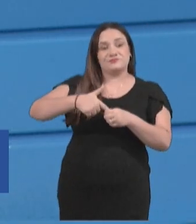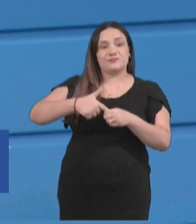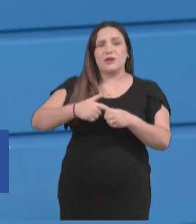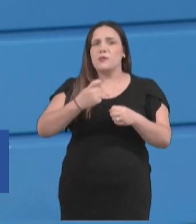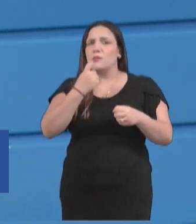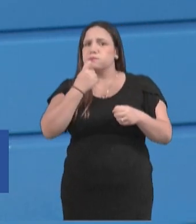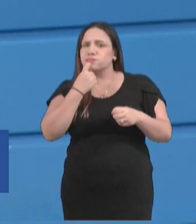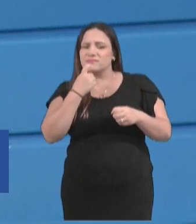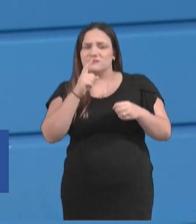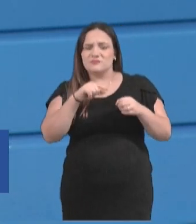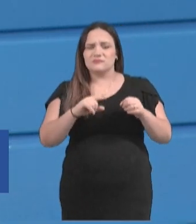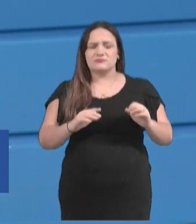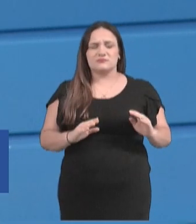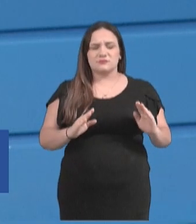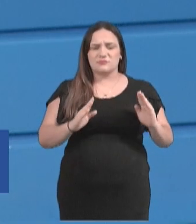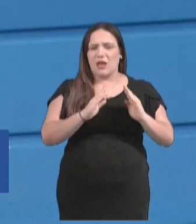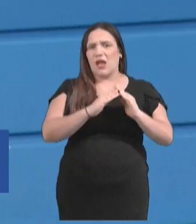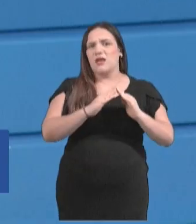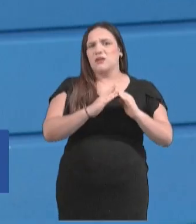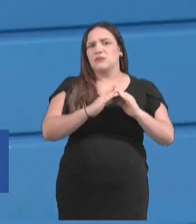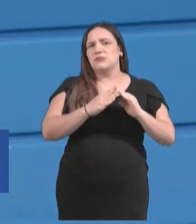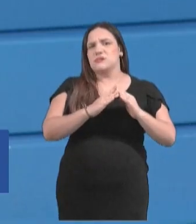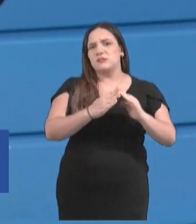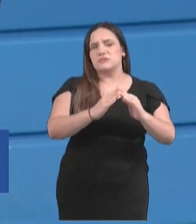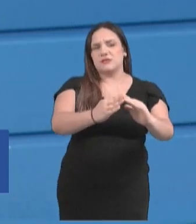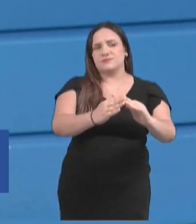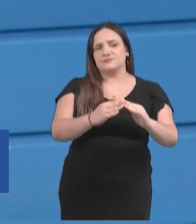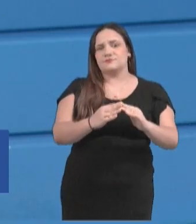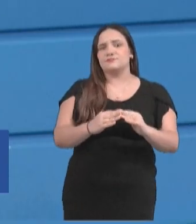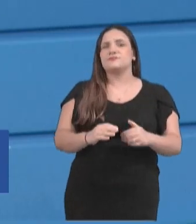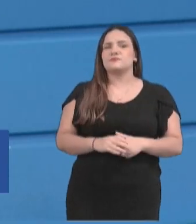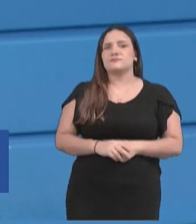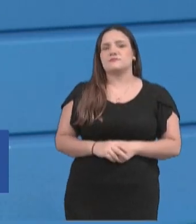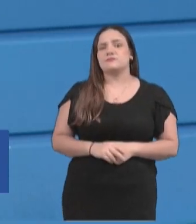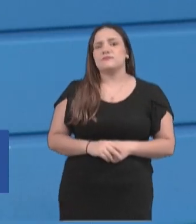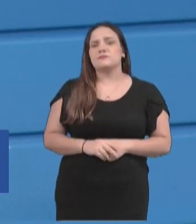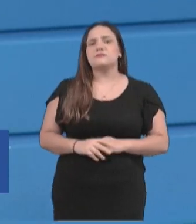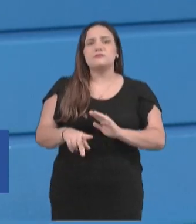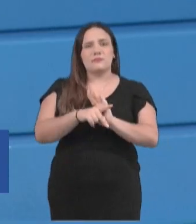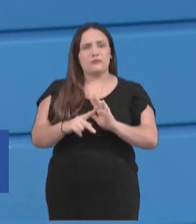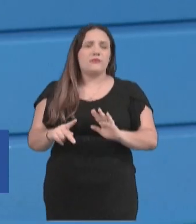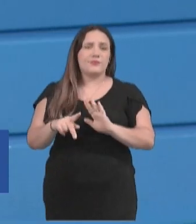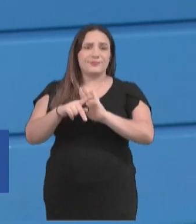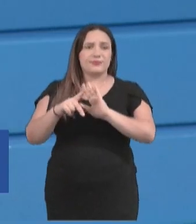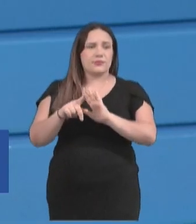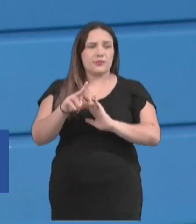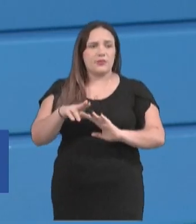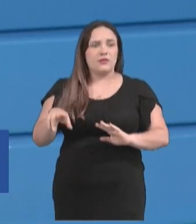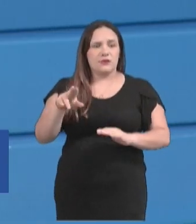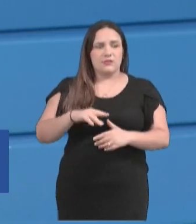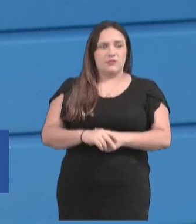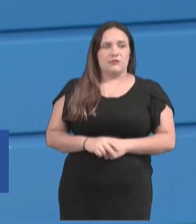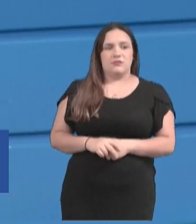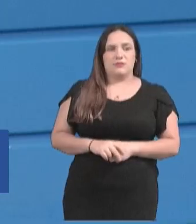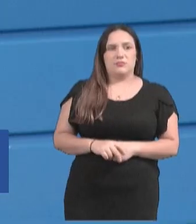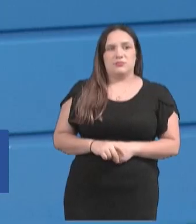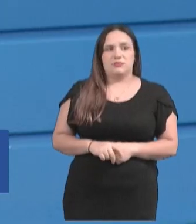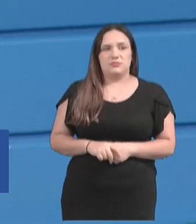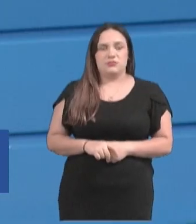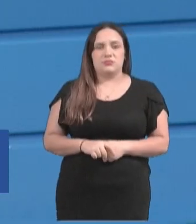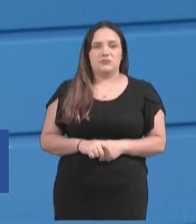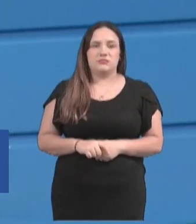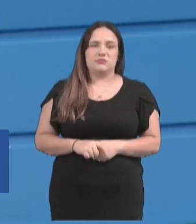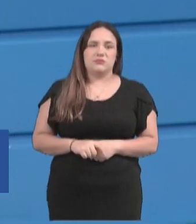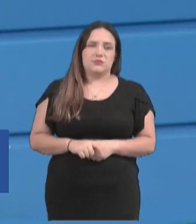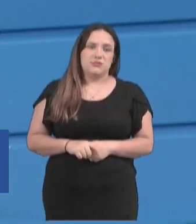perto de um barracãozinho que eu tenho lá, e lá matava gado para o consumo da fazenda, beleza.